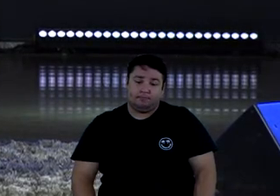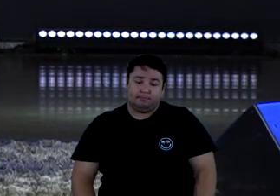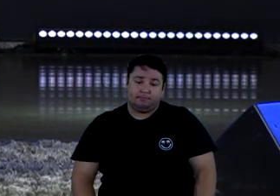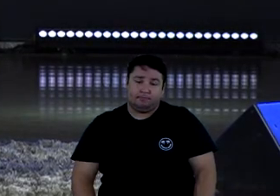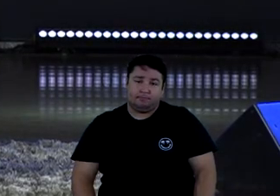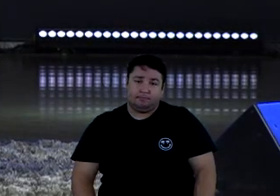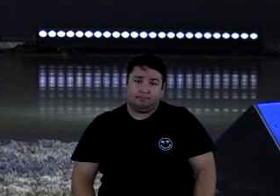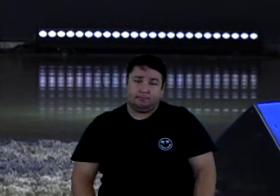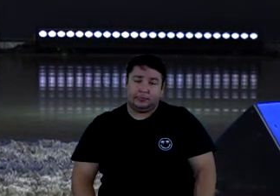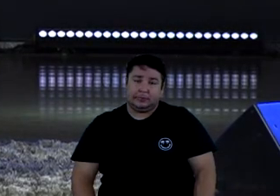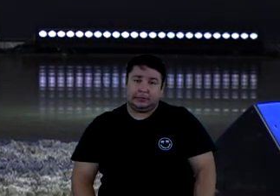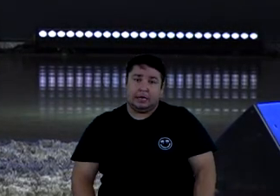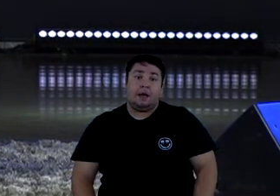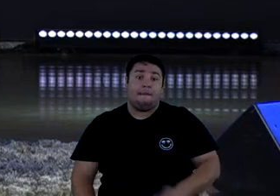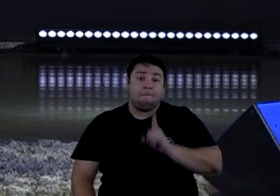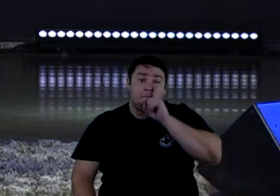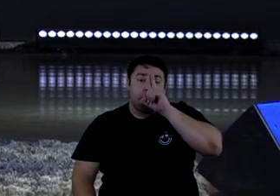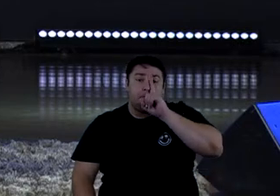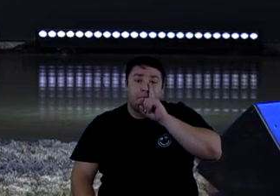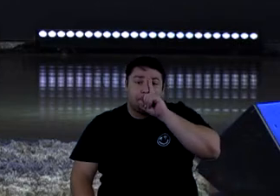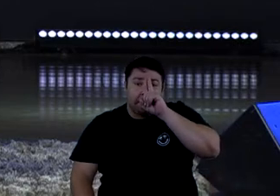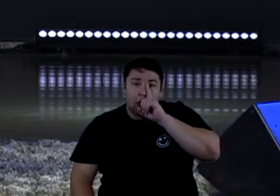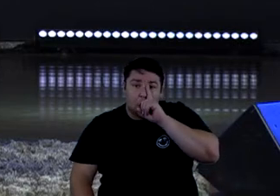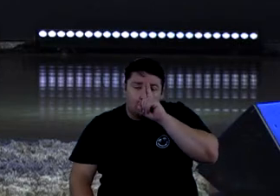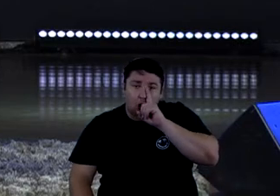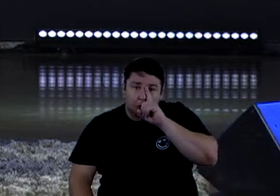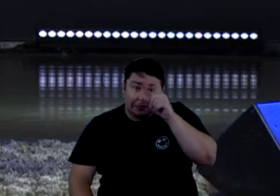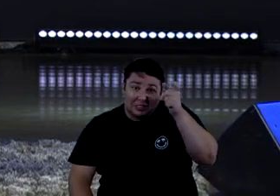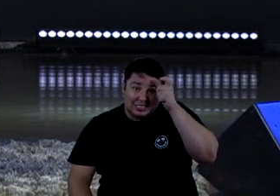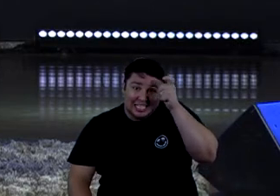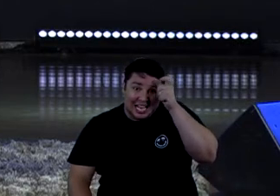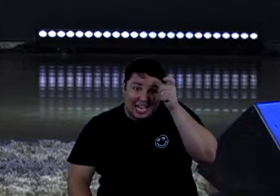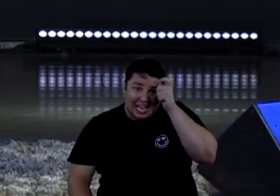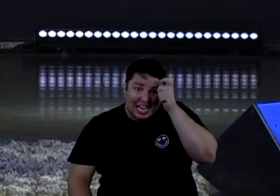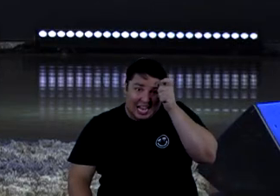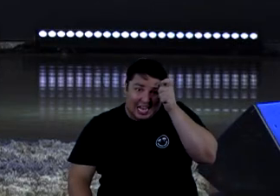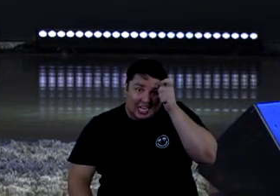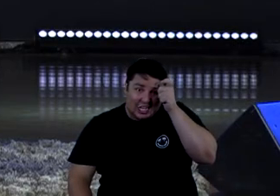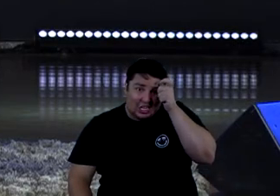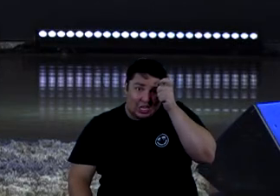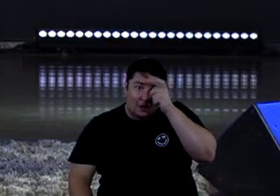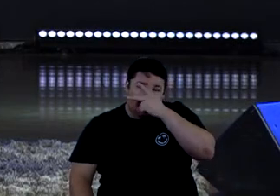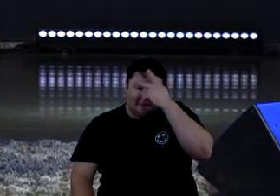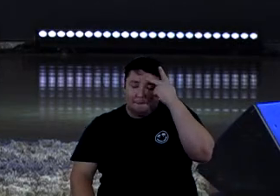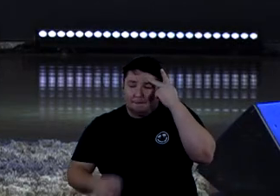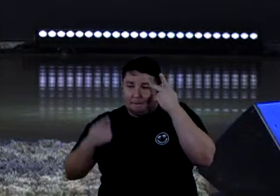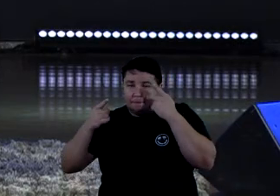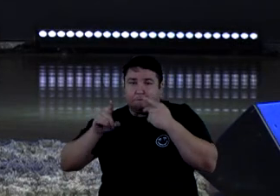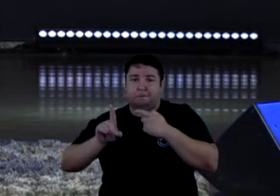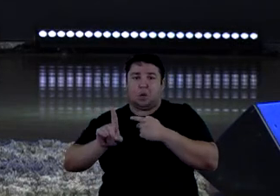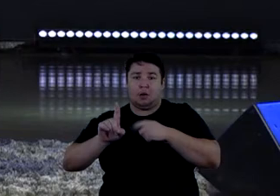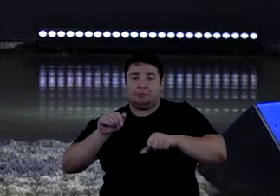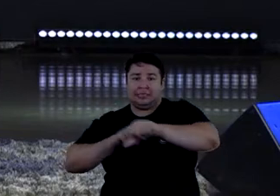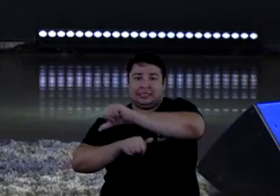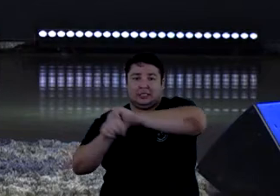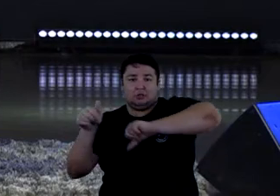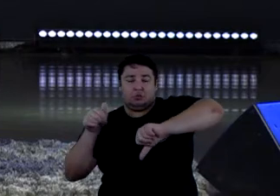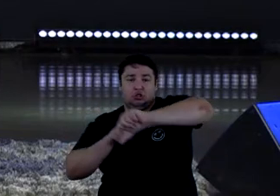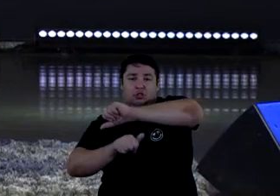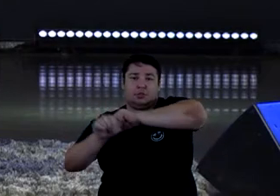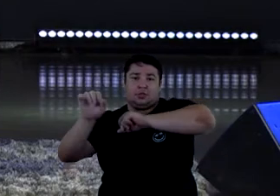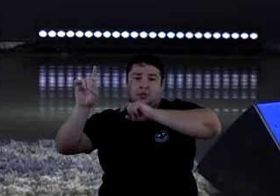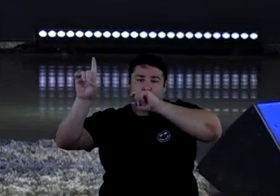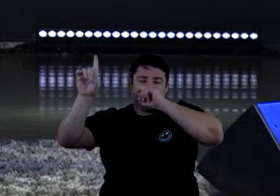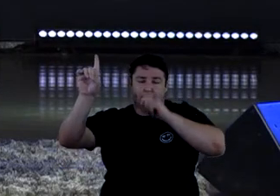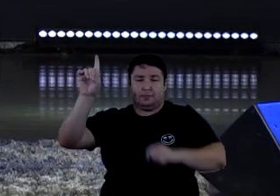Isso é uma armadilha. Isso é uma armadilha de Satanás para pessoas que foram chamadas para ser transformadas por